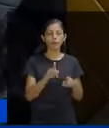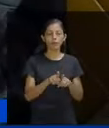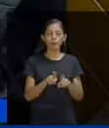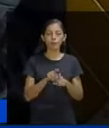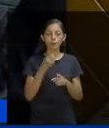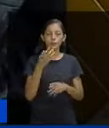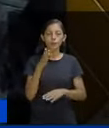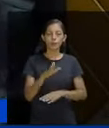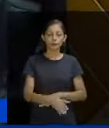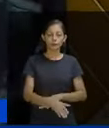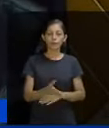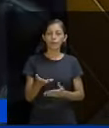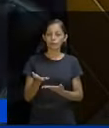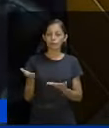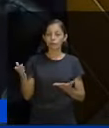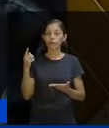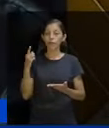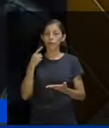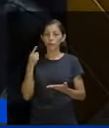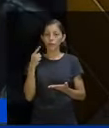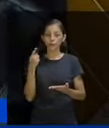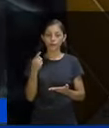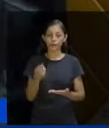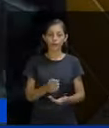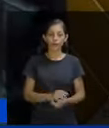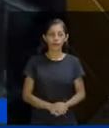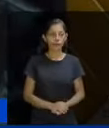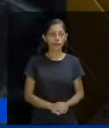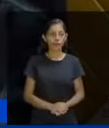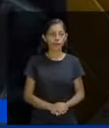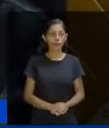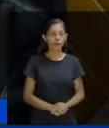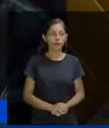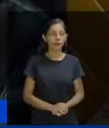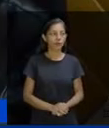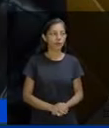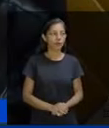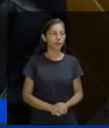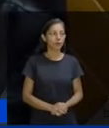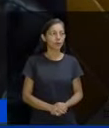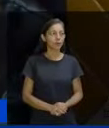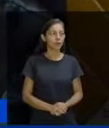excelentíssimos lisos, longos, advogados usa leve presentes no maquiagem, plenário, traje a toga preta. serventuários,